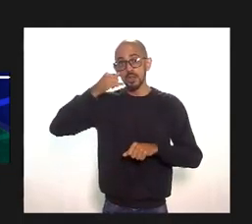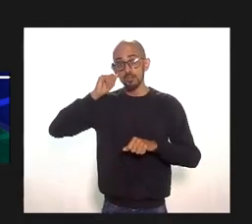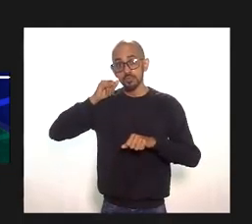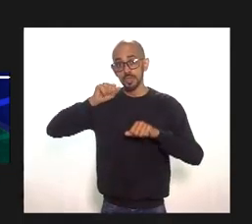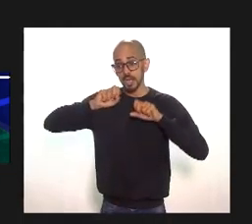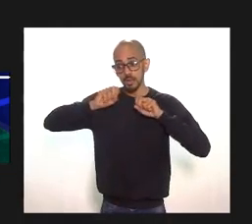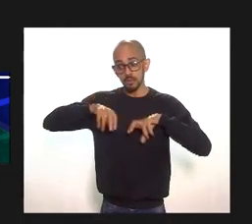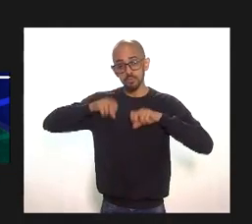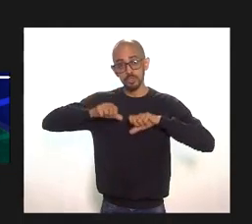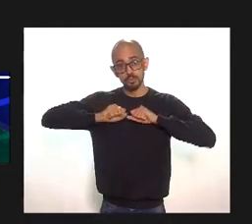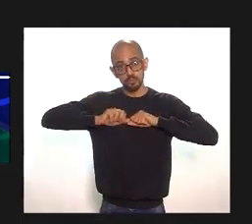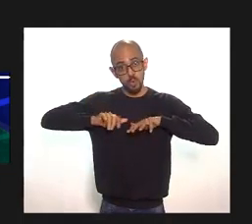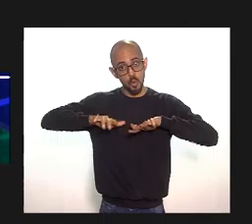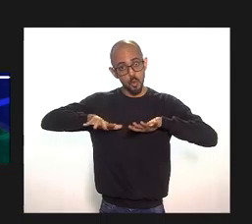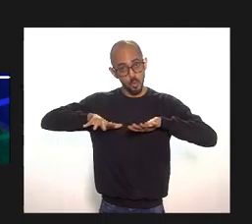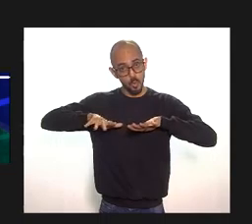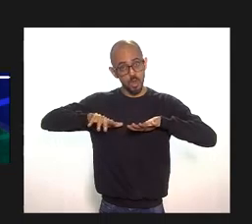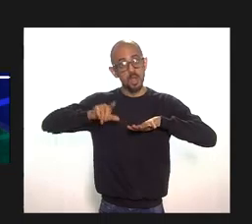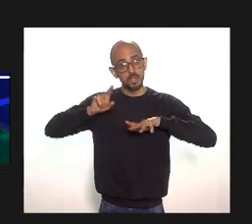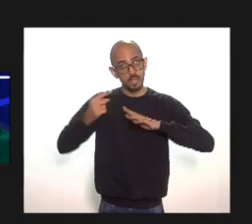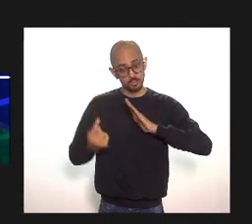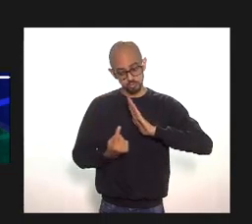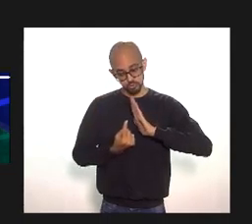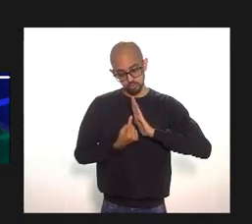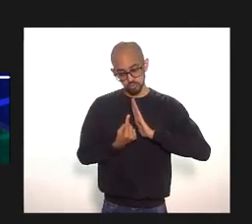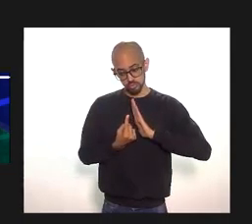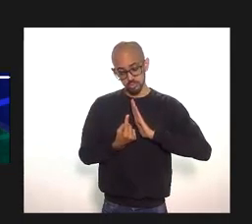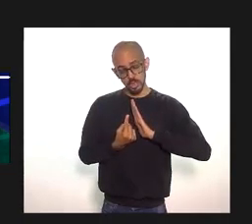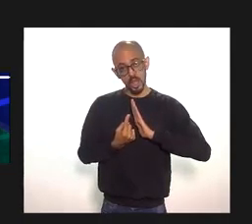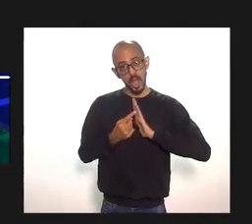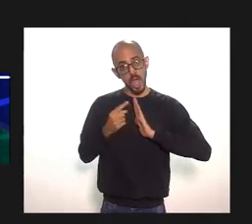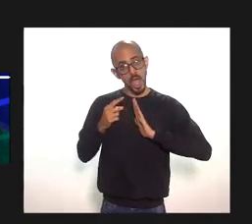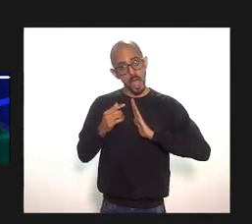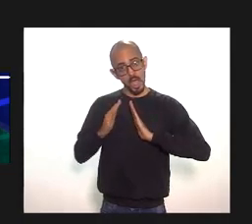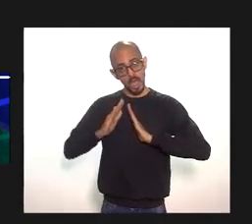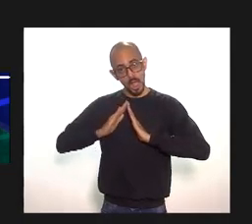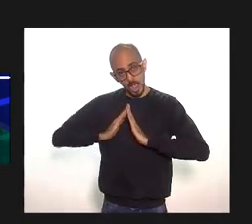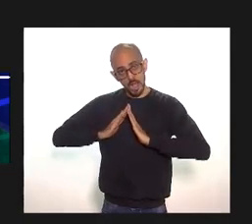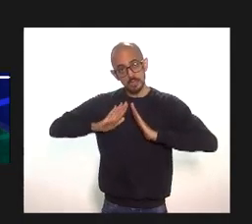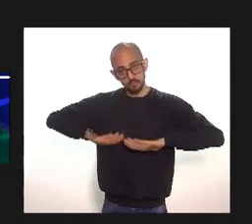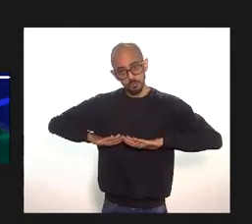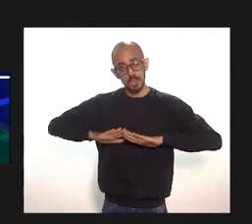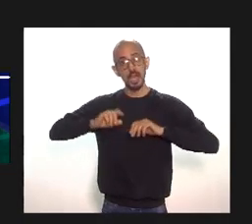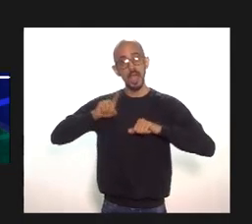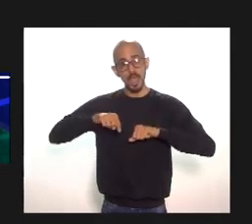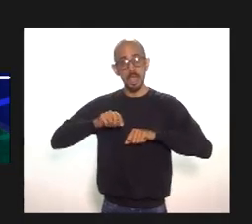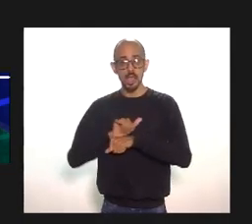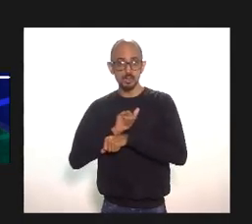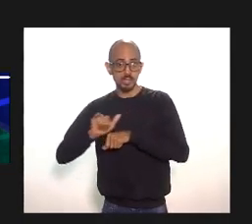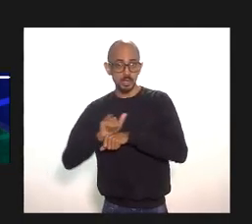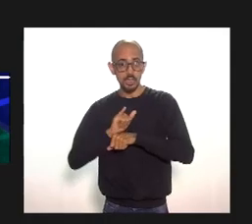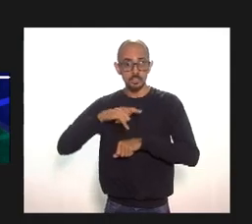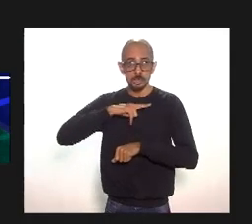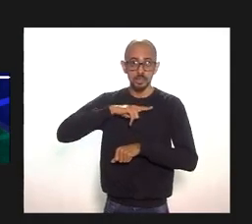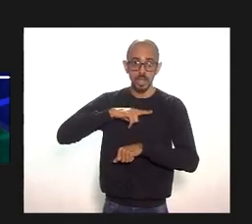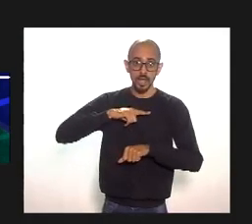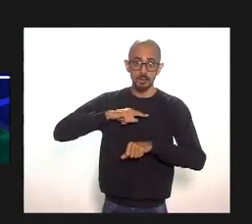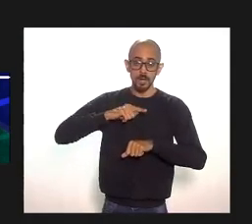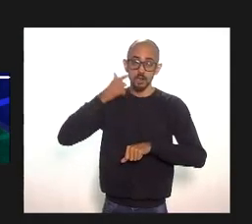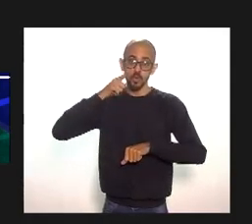pessoa para outra. E aí o distanciamento social é o único mecanismo que a sociedade tem que pode mobilizar o conjunto